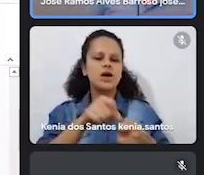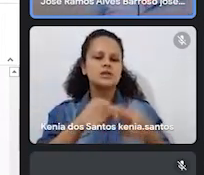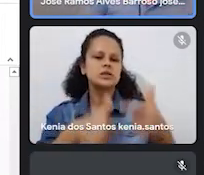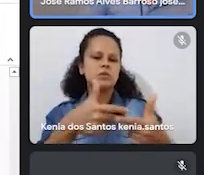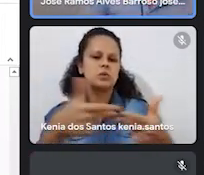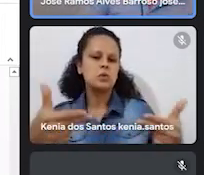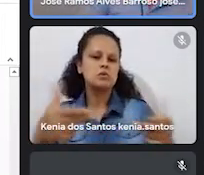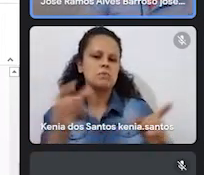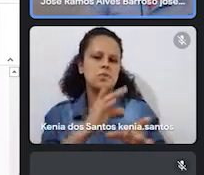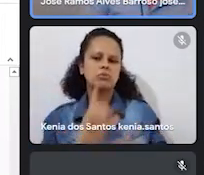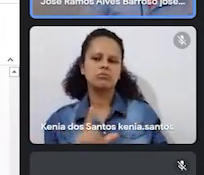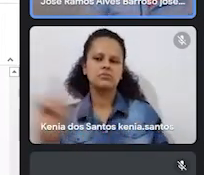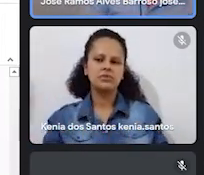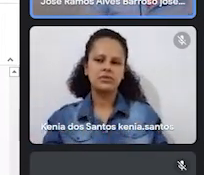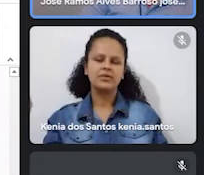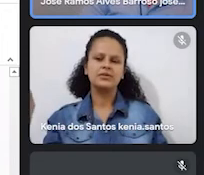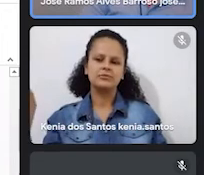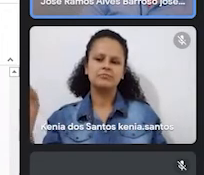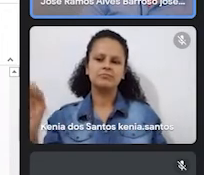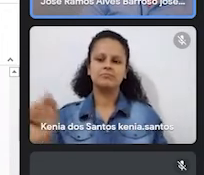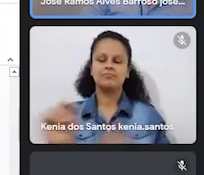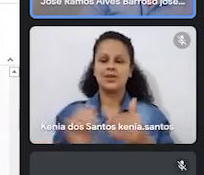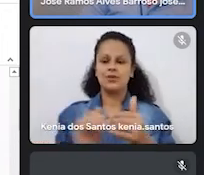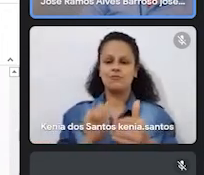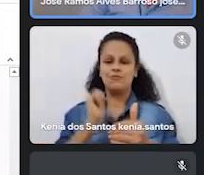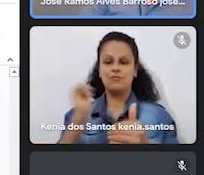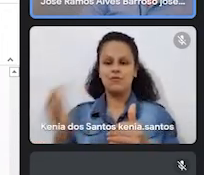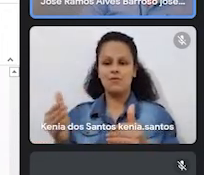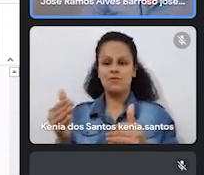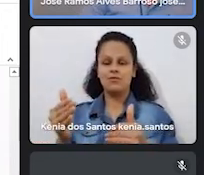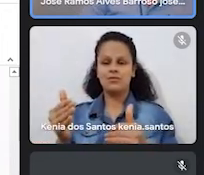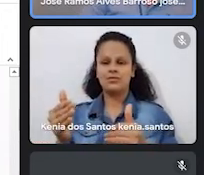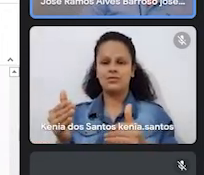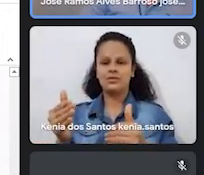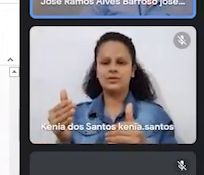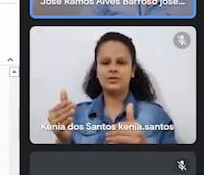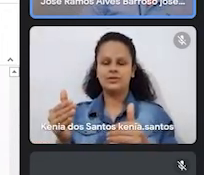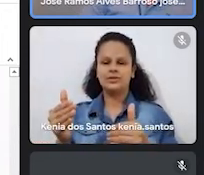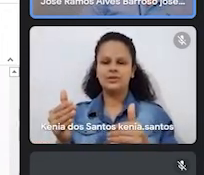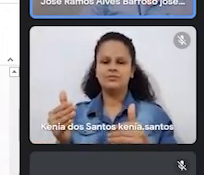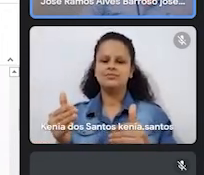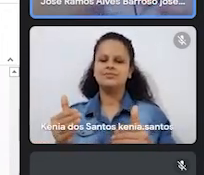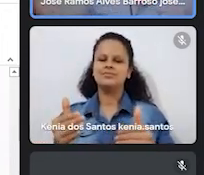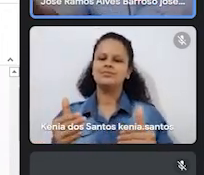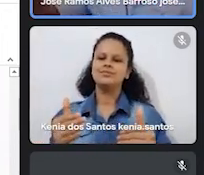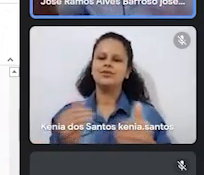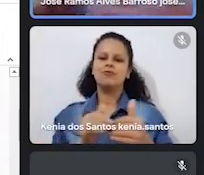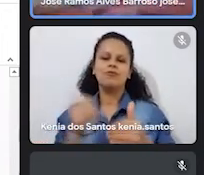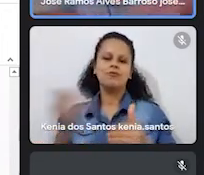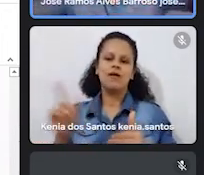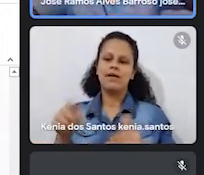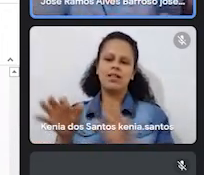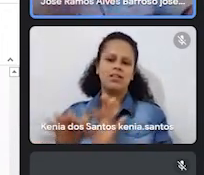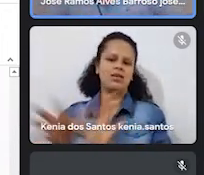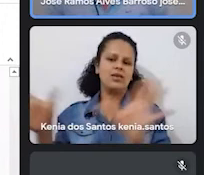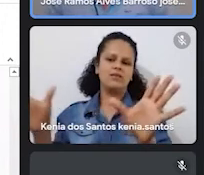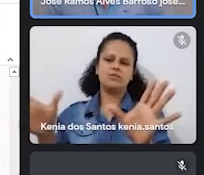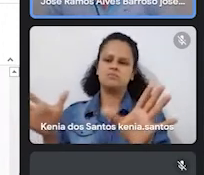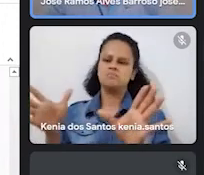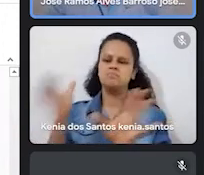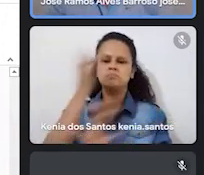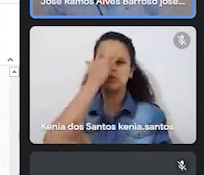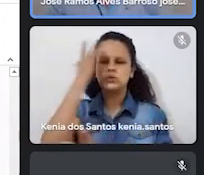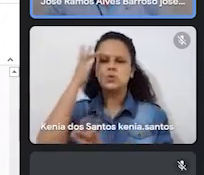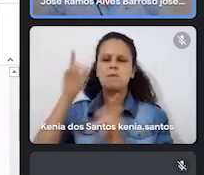serviço. Aí, fora ali da subestação, eu tenho uma zona livre. Todo mundo pode passar